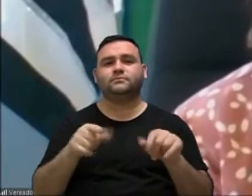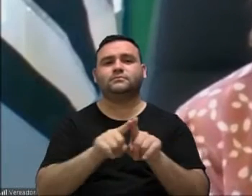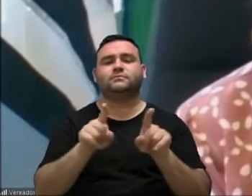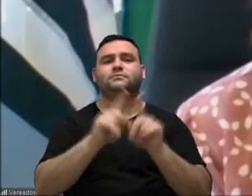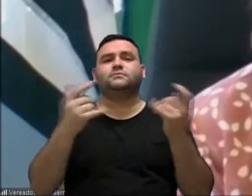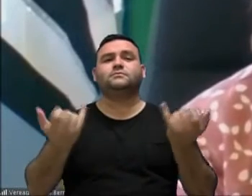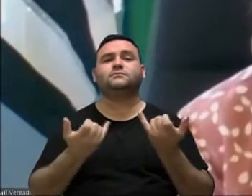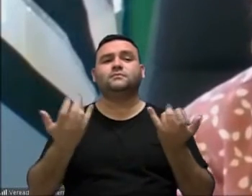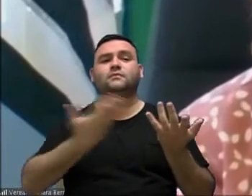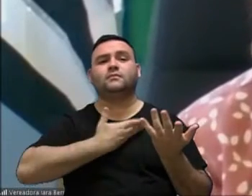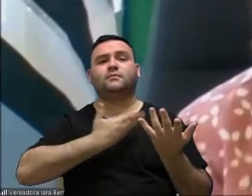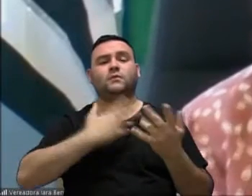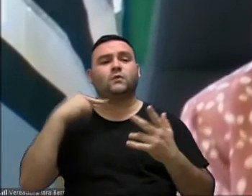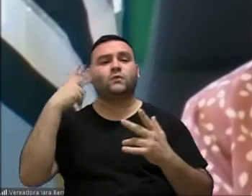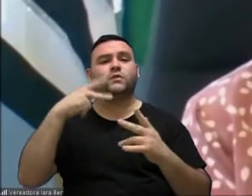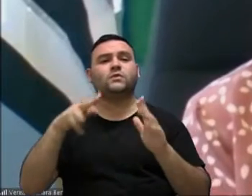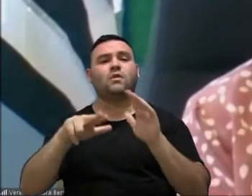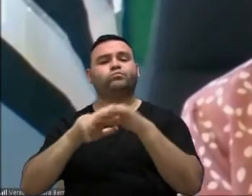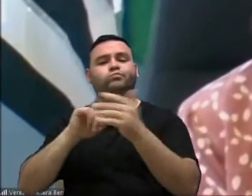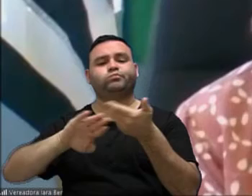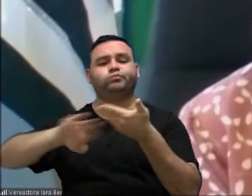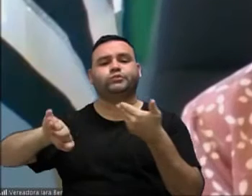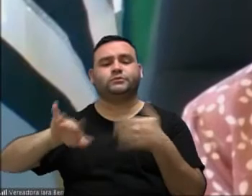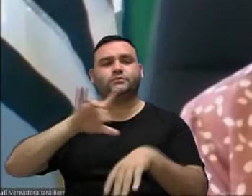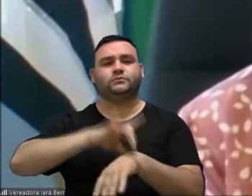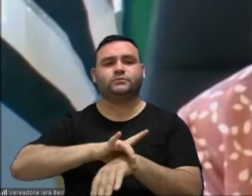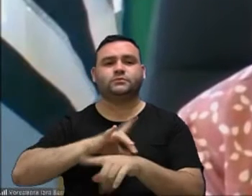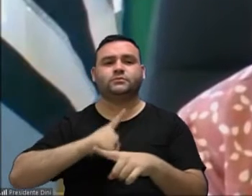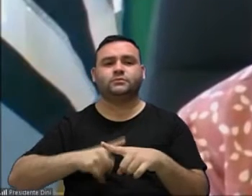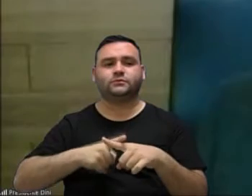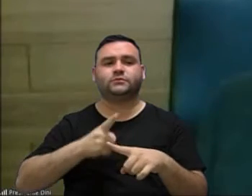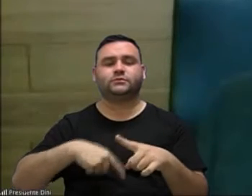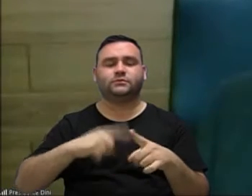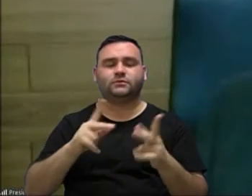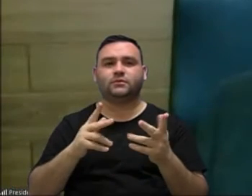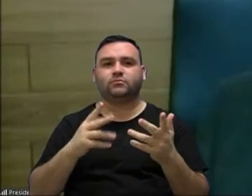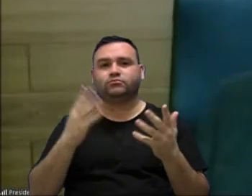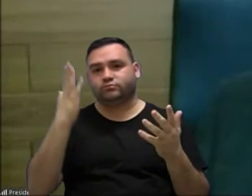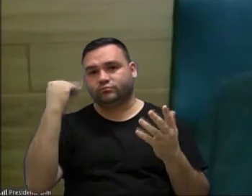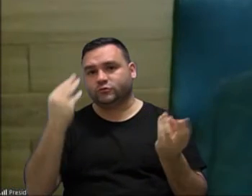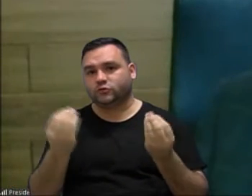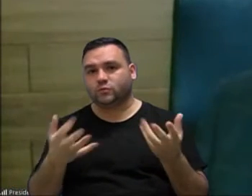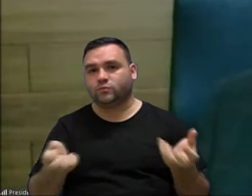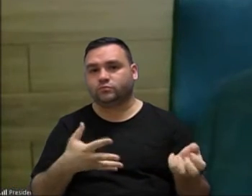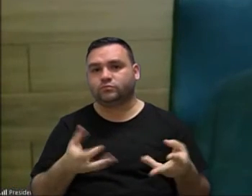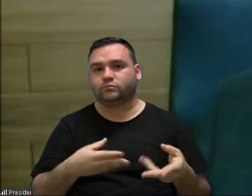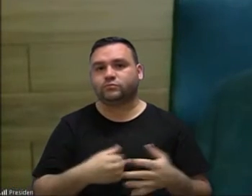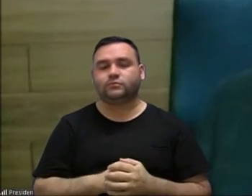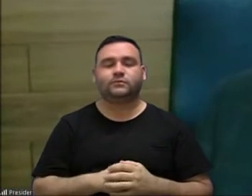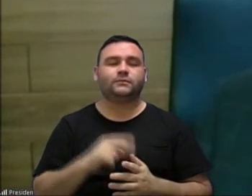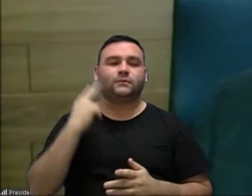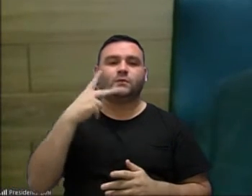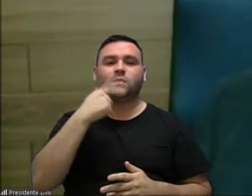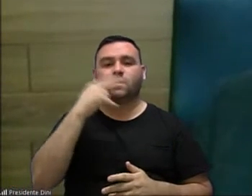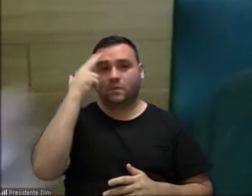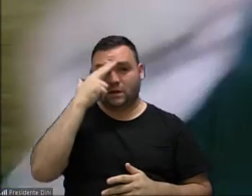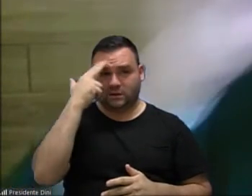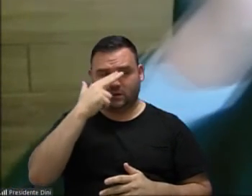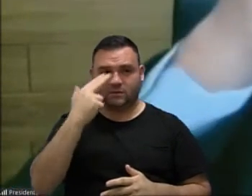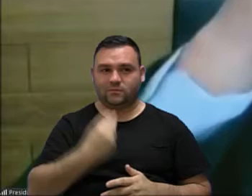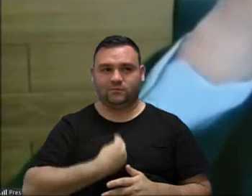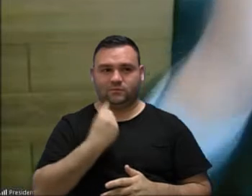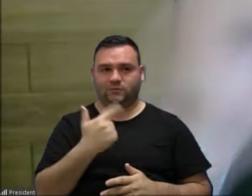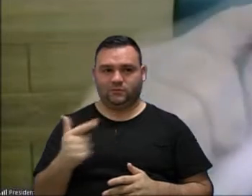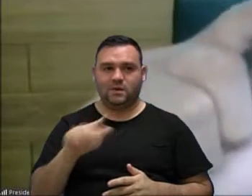de ter notícias dos colegas vereadores afastados só um minuto só um minuto só um minuto Irineu Toledo está